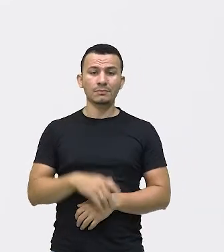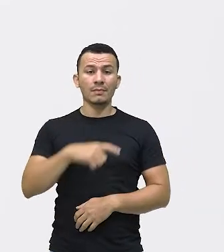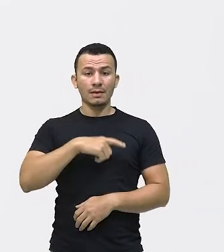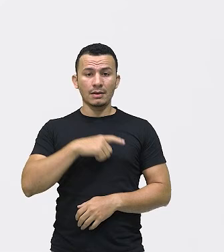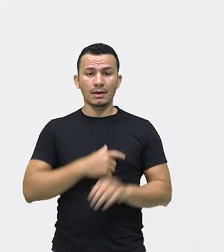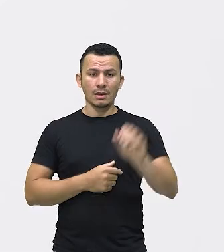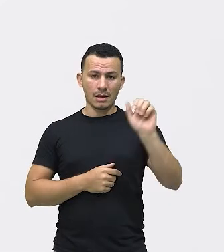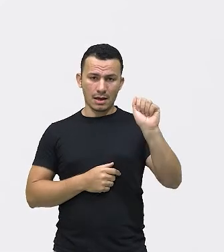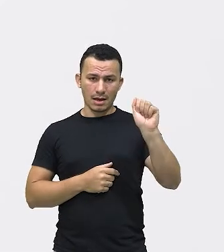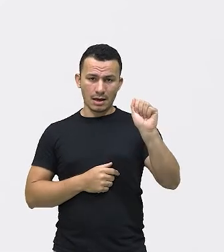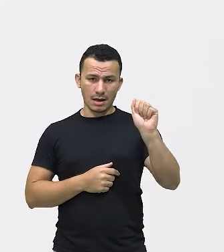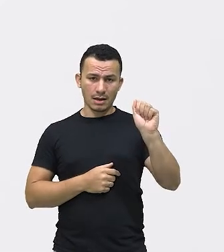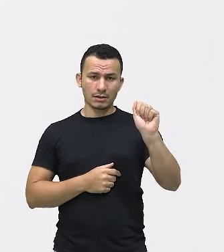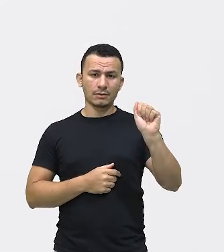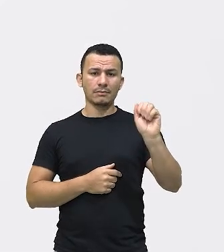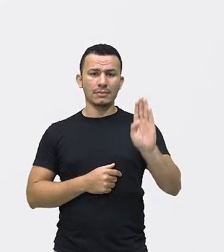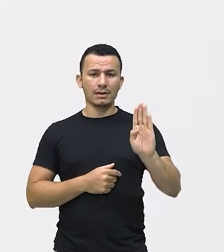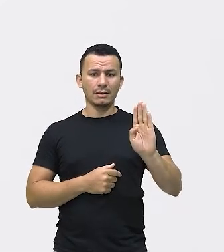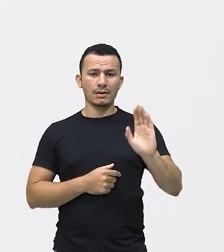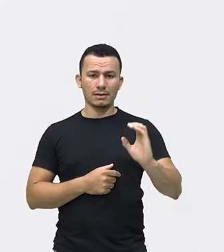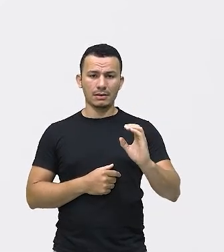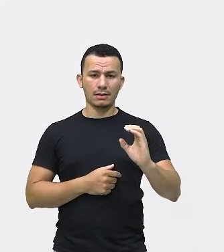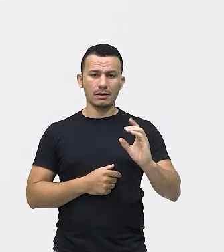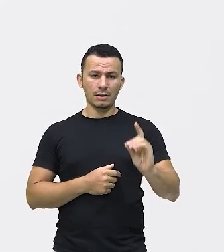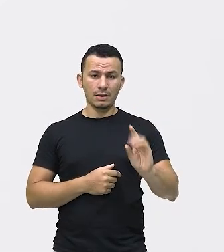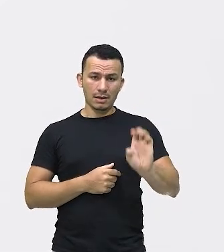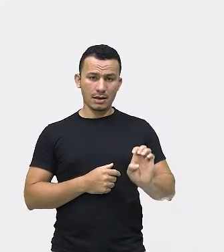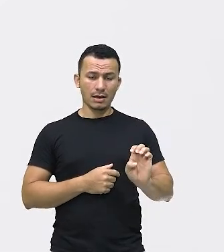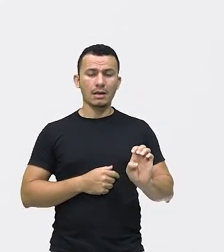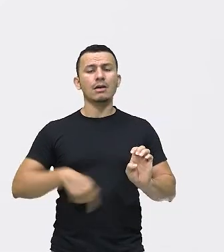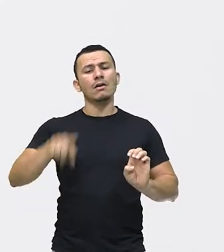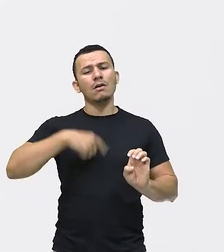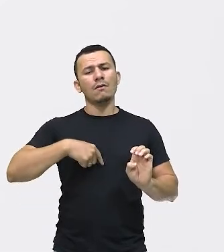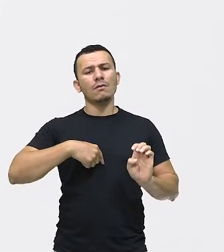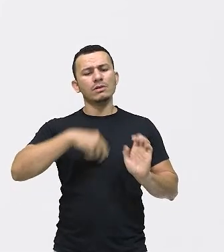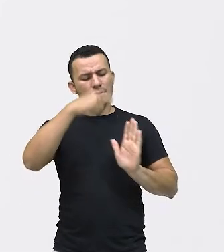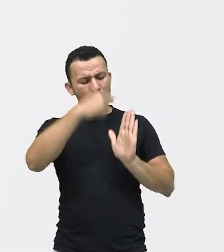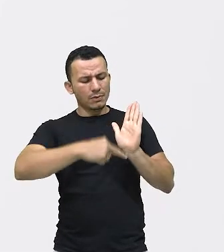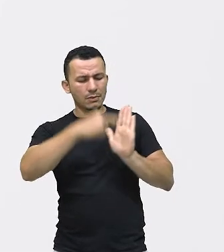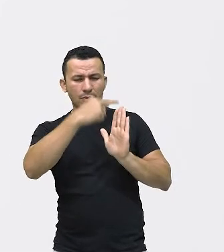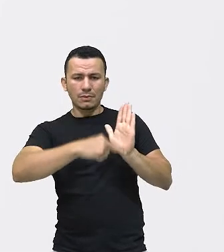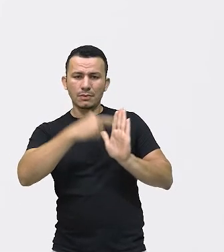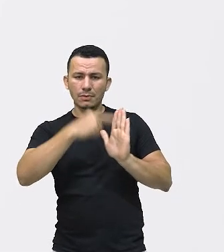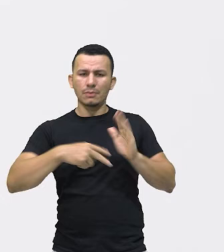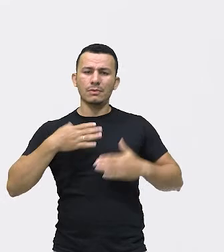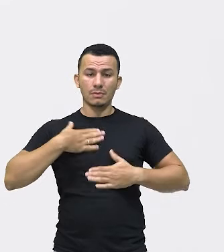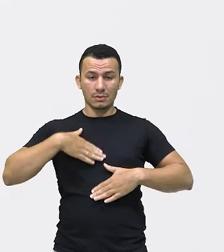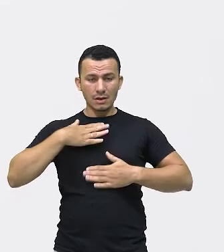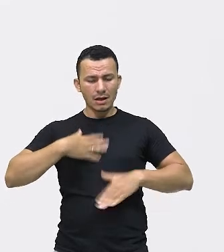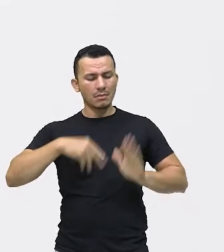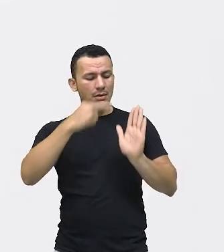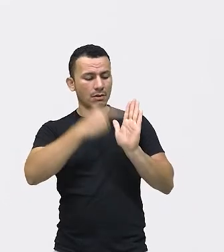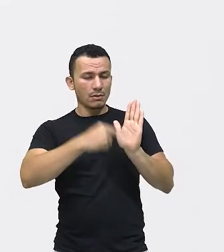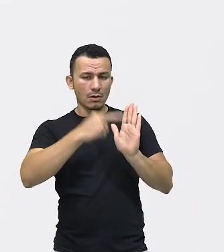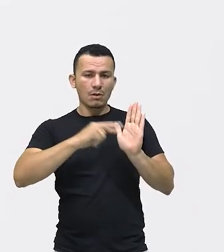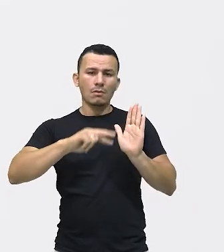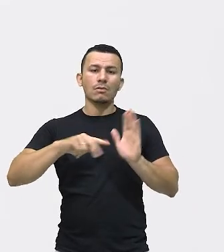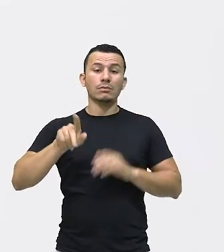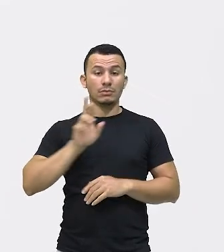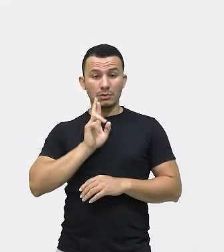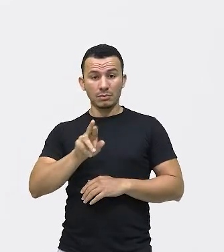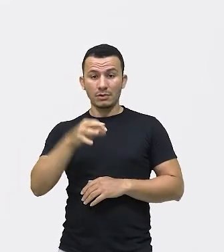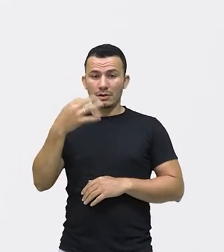A, também a E. Vou deixar para vocês um minutinho para que vocês leiam com calma essas alternativas. Daqui a pouco a